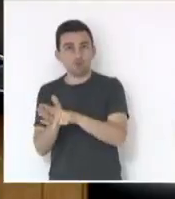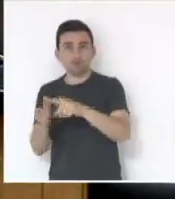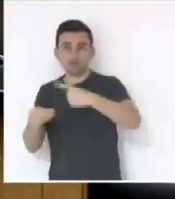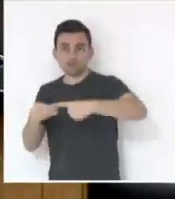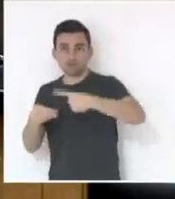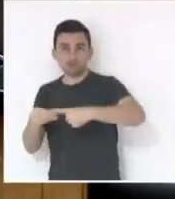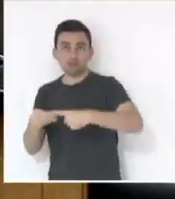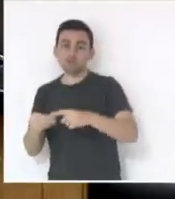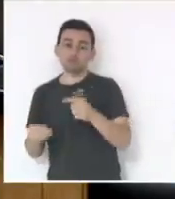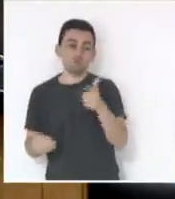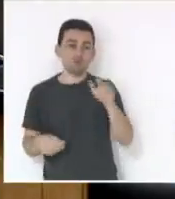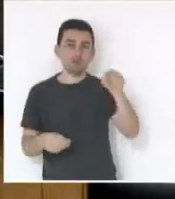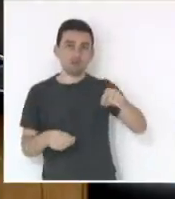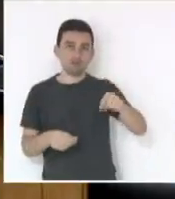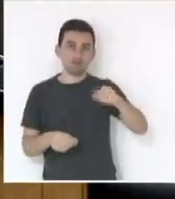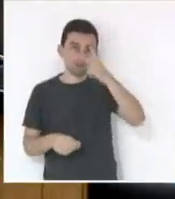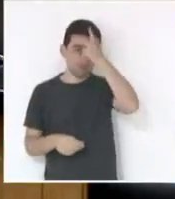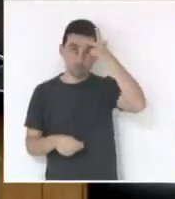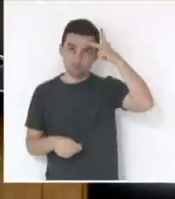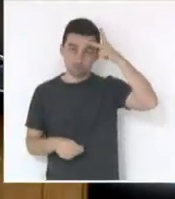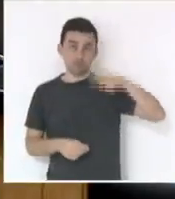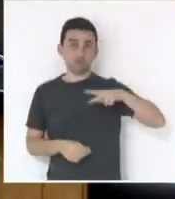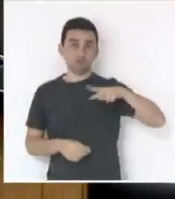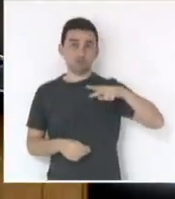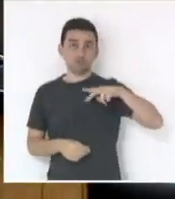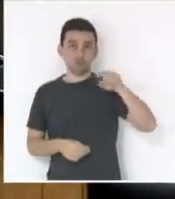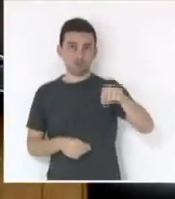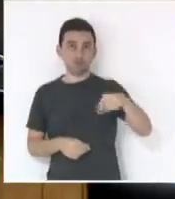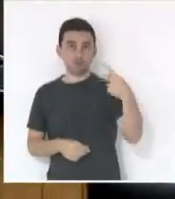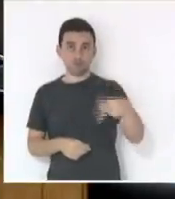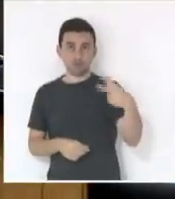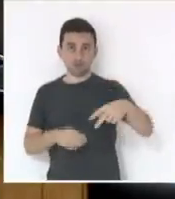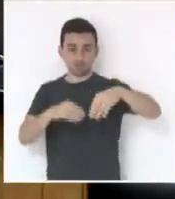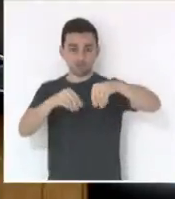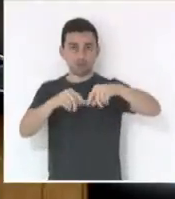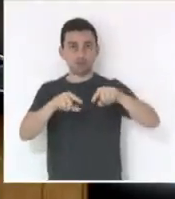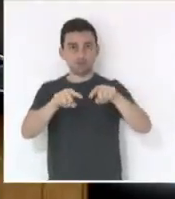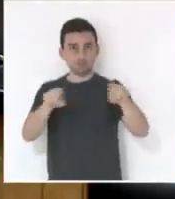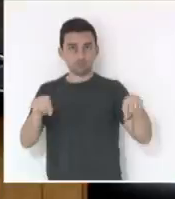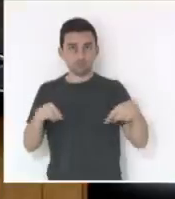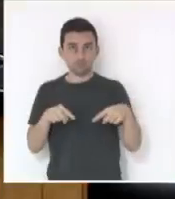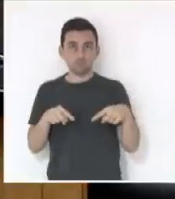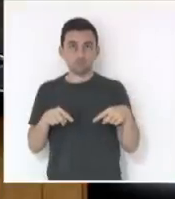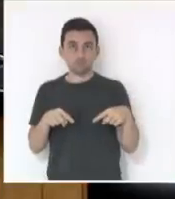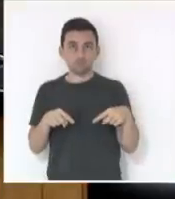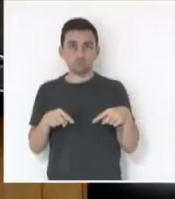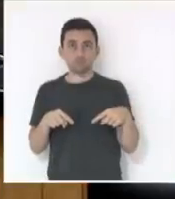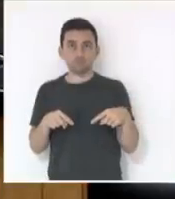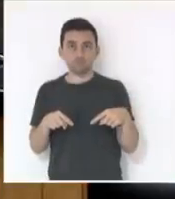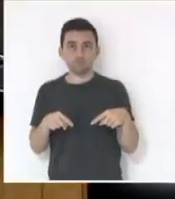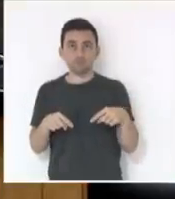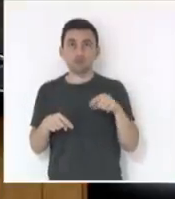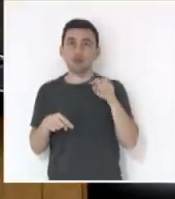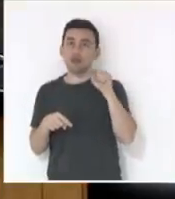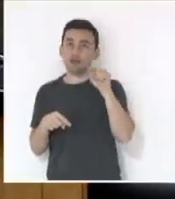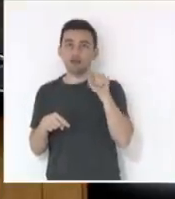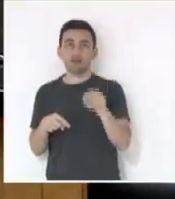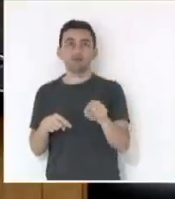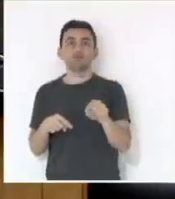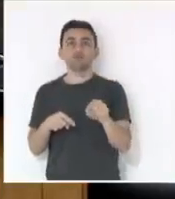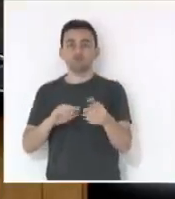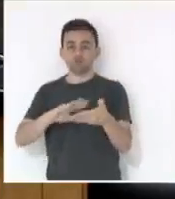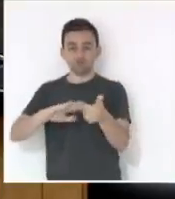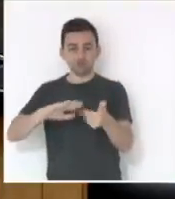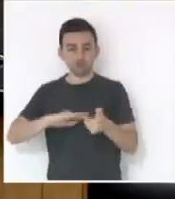que ganhou na justiça o direito a ter essa área novamente, que vai ser uma área desapropriada e